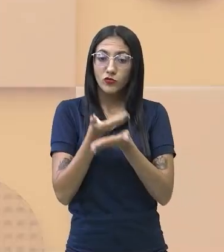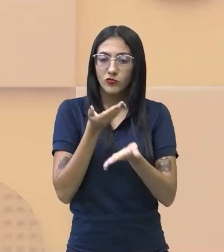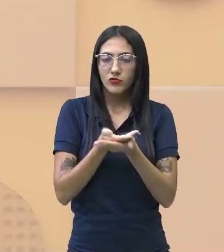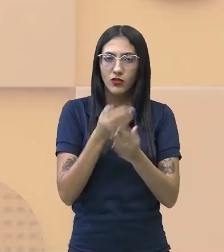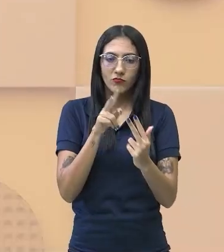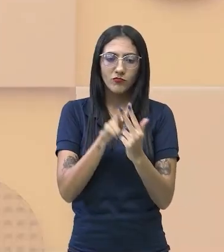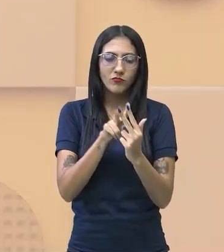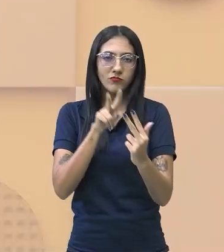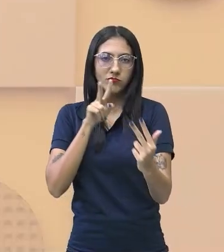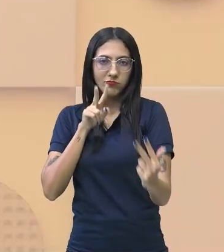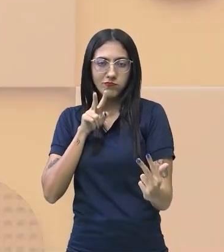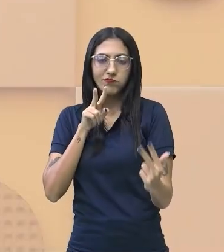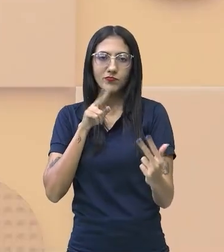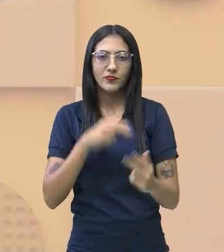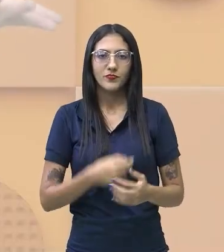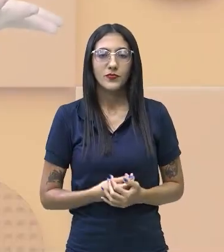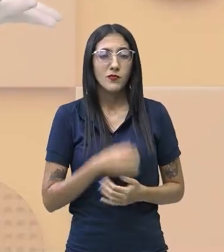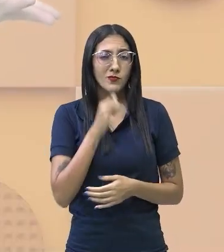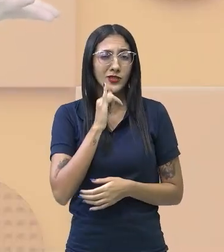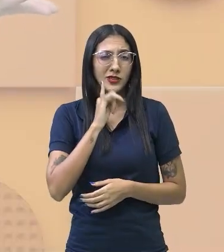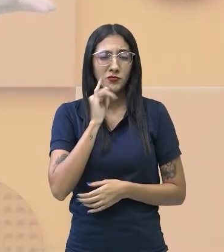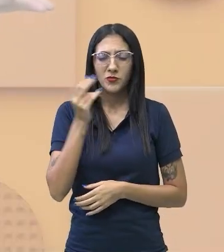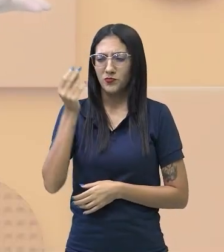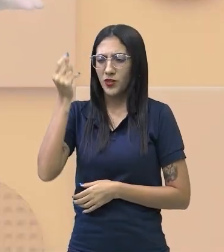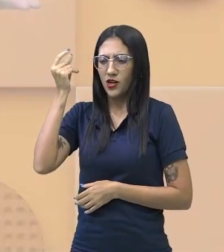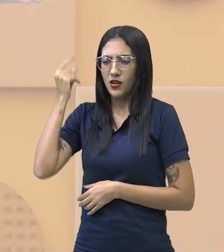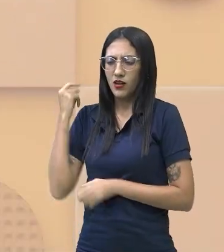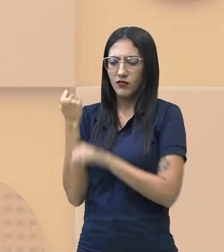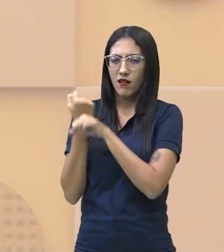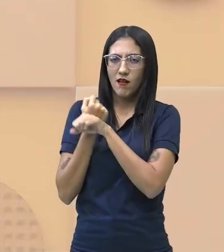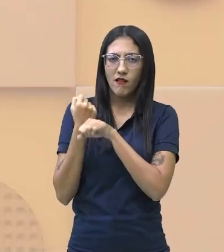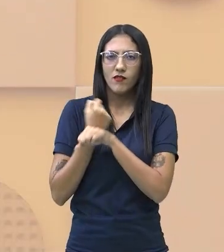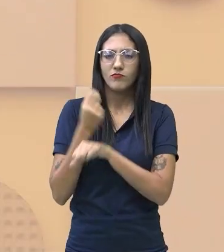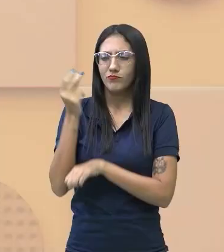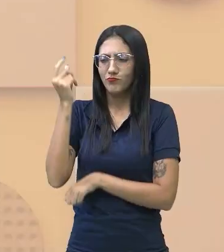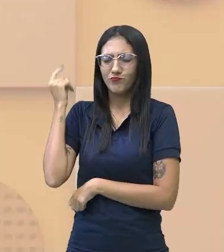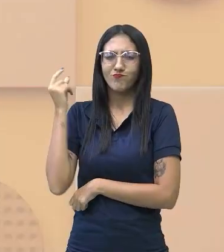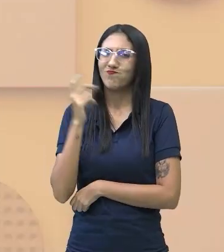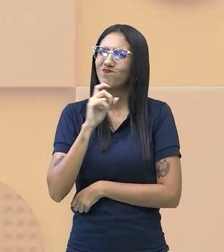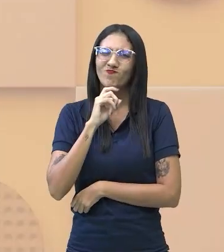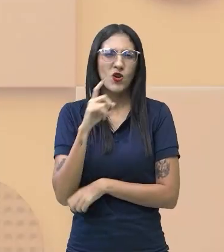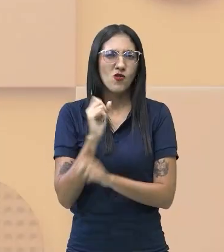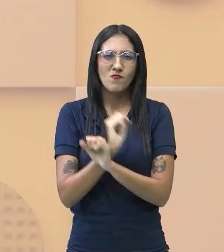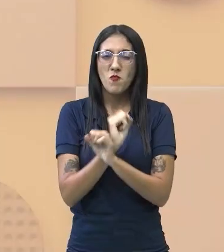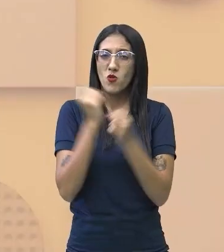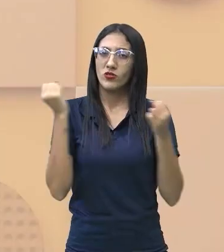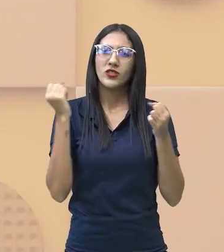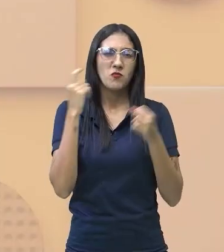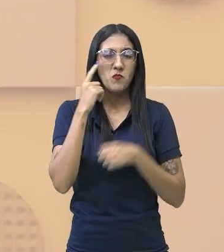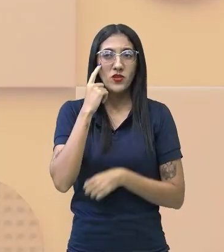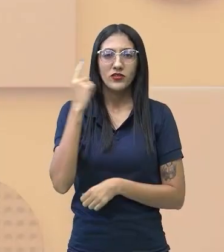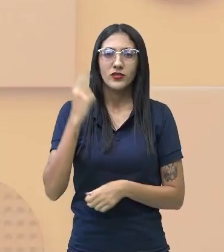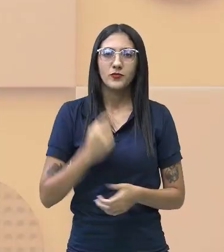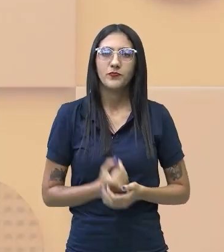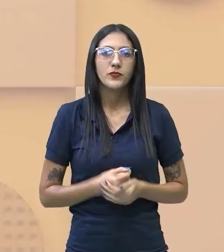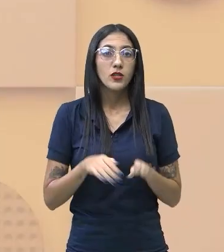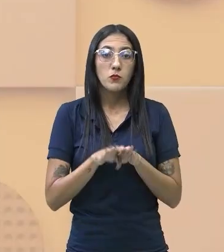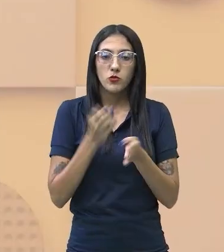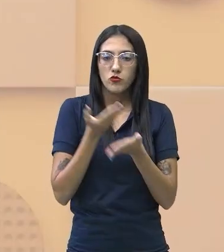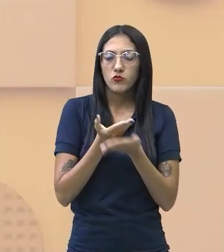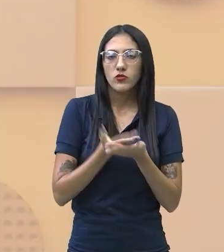online, coisas que, por exemplo, isso há algum tempo atrás não era possível, não é mesmo? Fazer